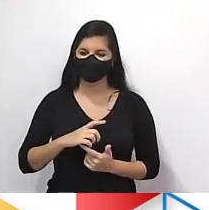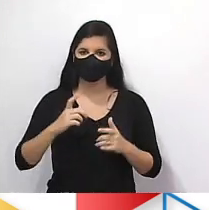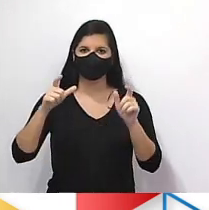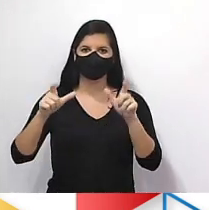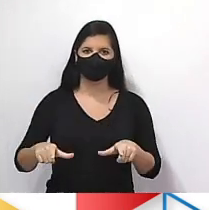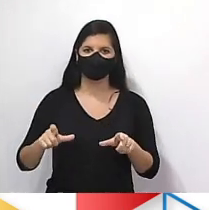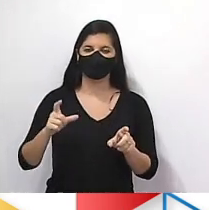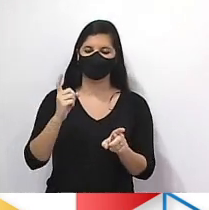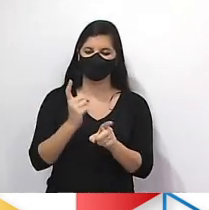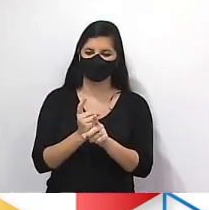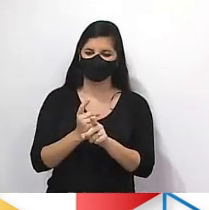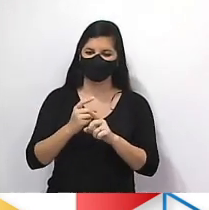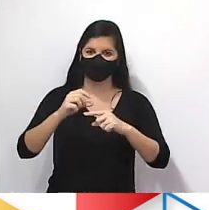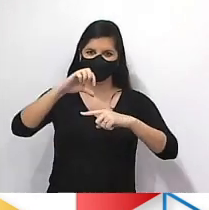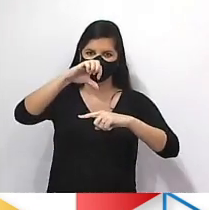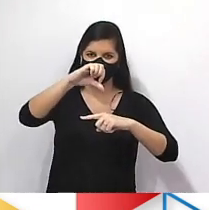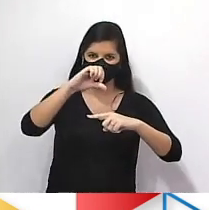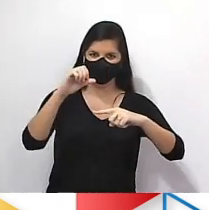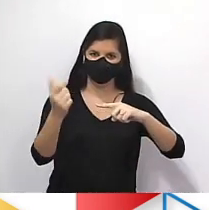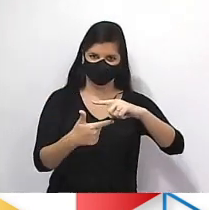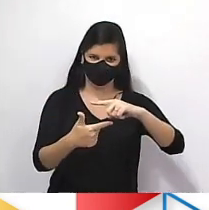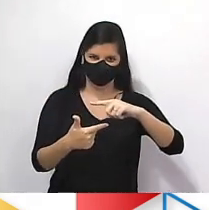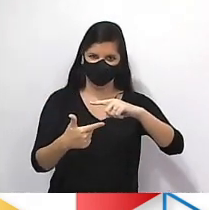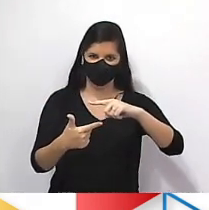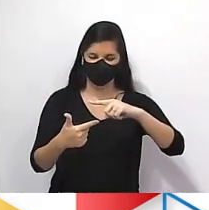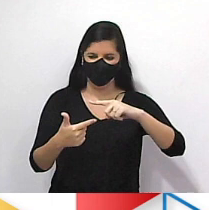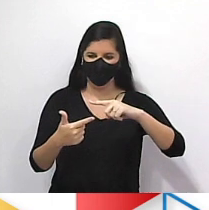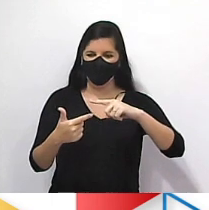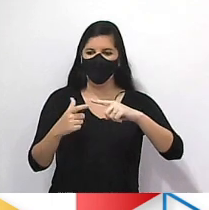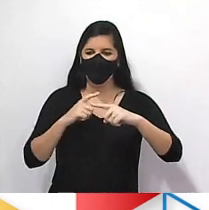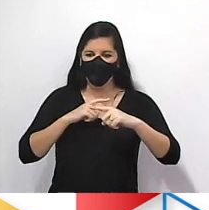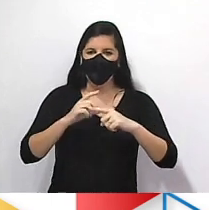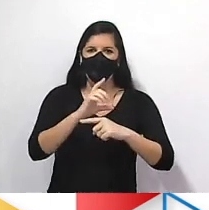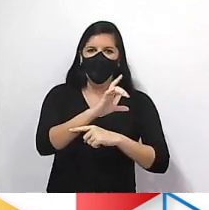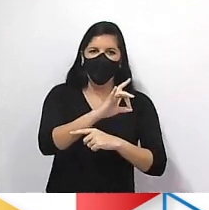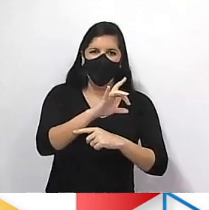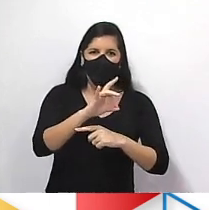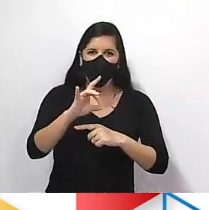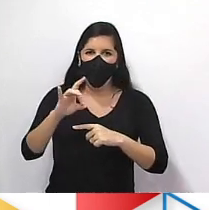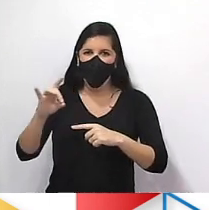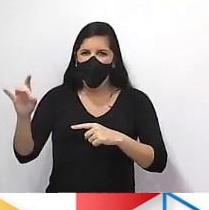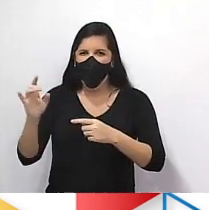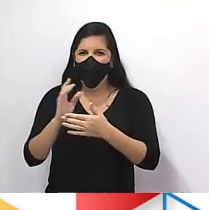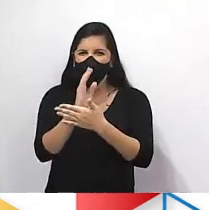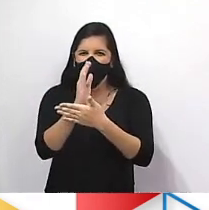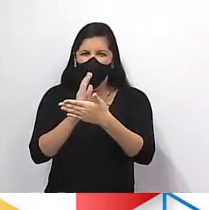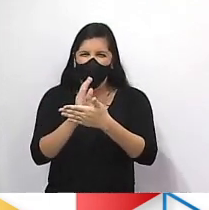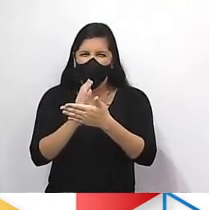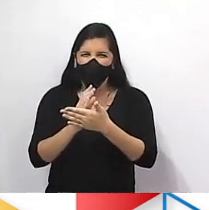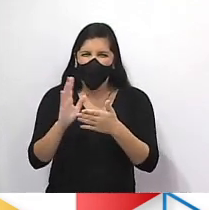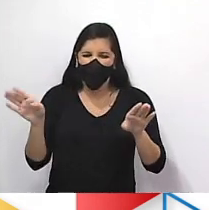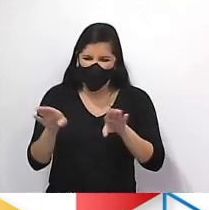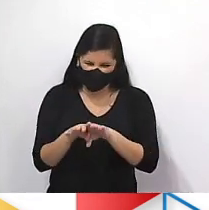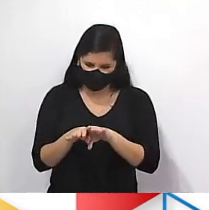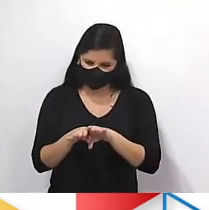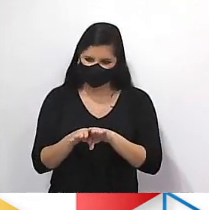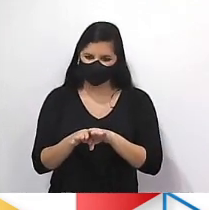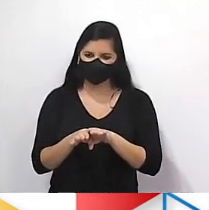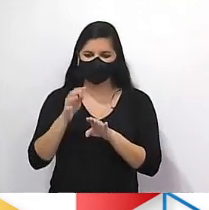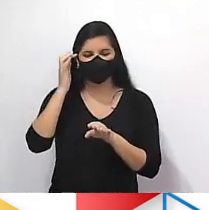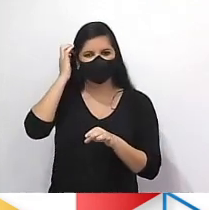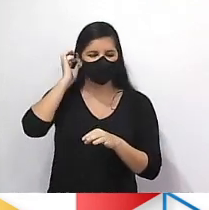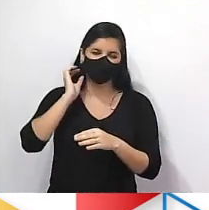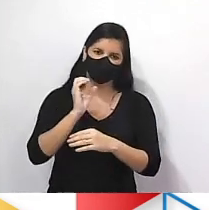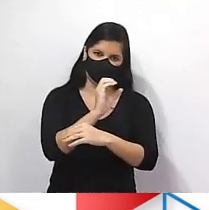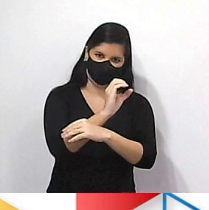localizar a fração 9/2, nessa reta, Arthur dividiu cada unidade em 2 partes iguais, ok? De